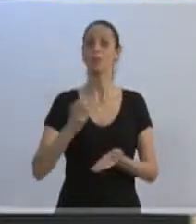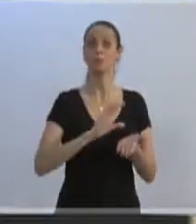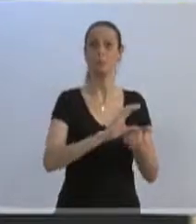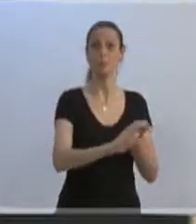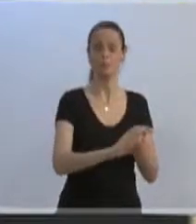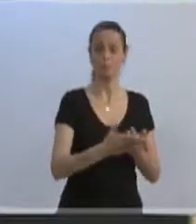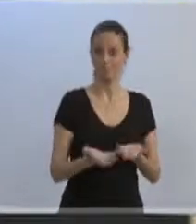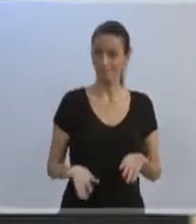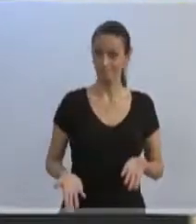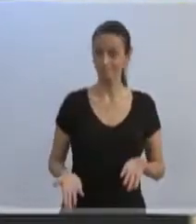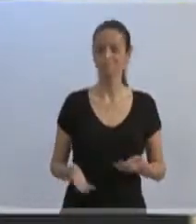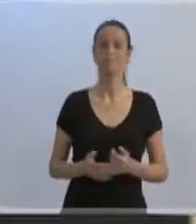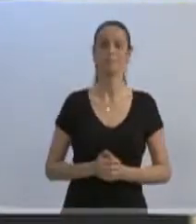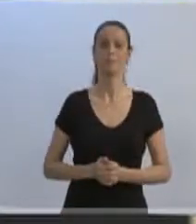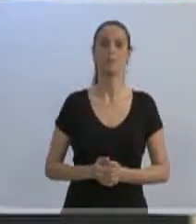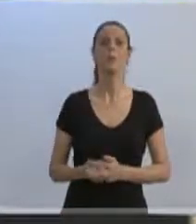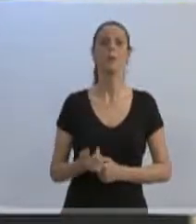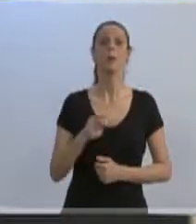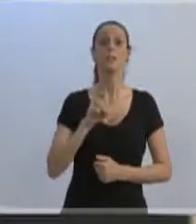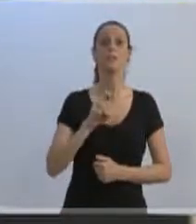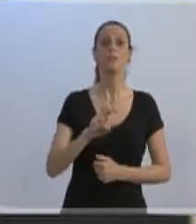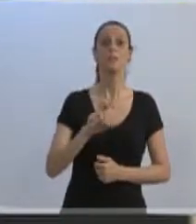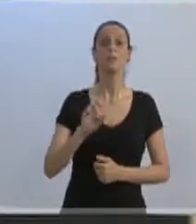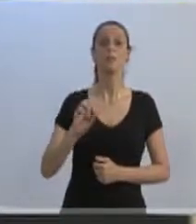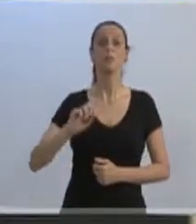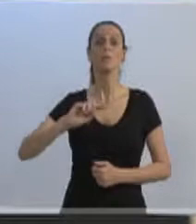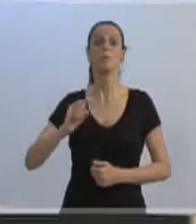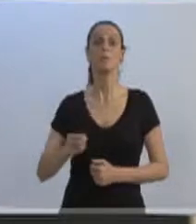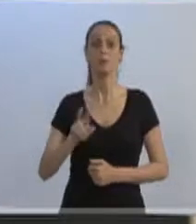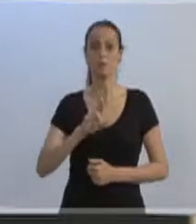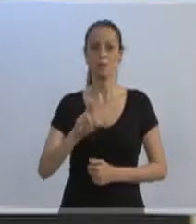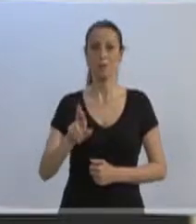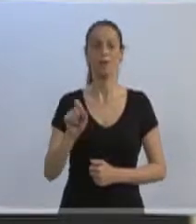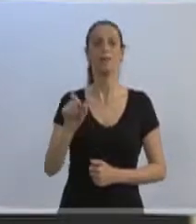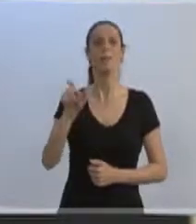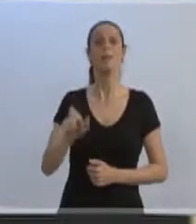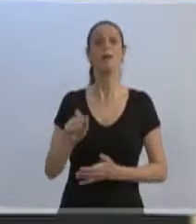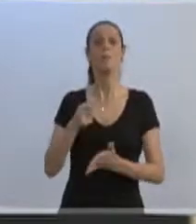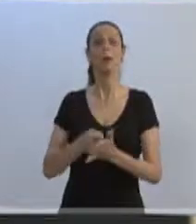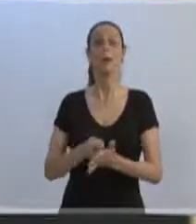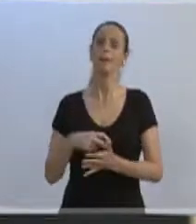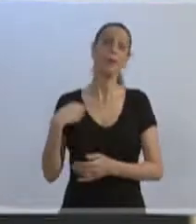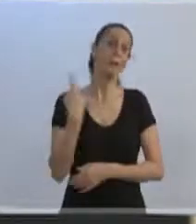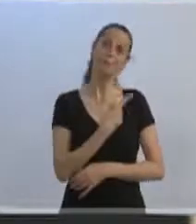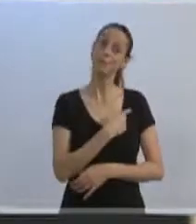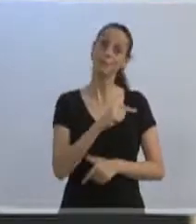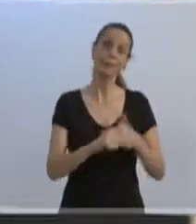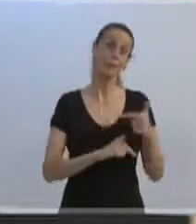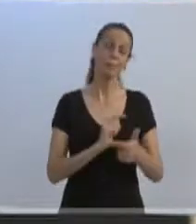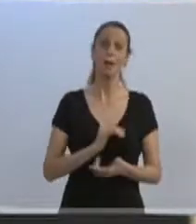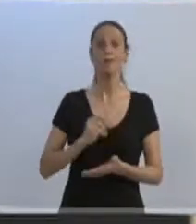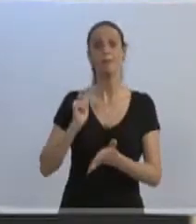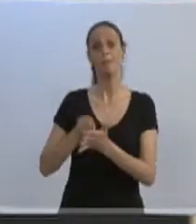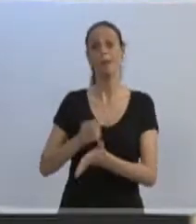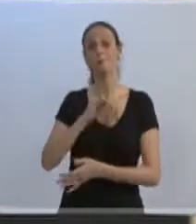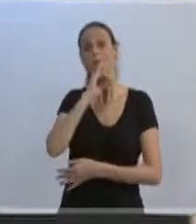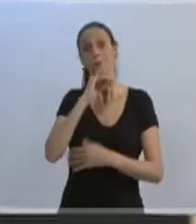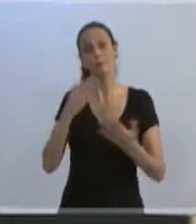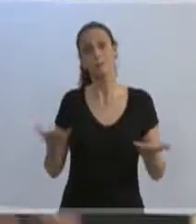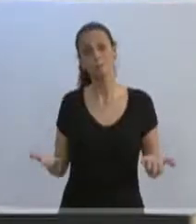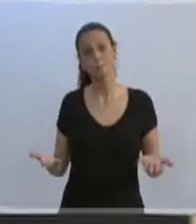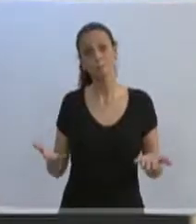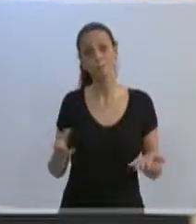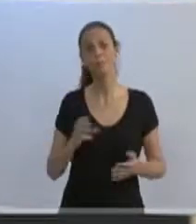seja né com quase 500 mil reais que quem paga é o contribuinte então se nós cumprirmos